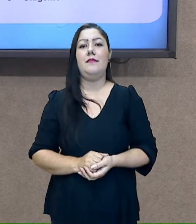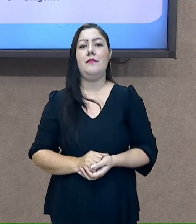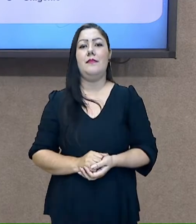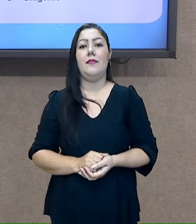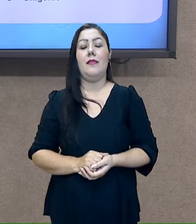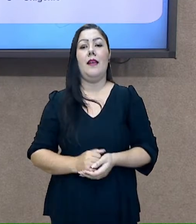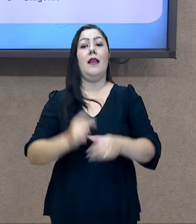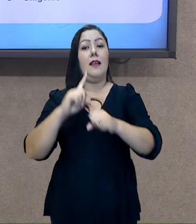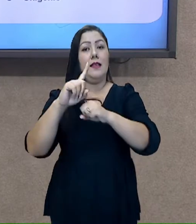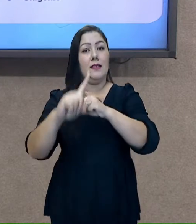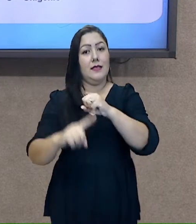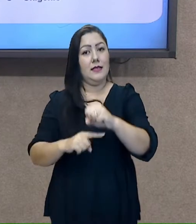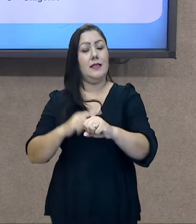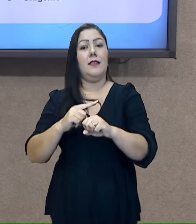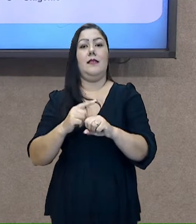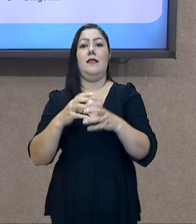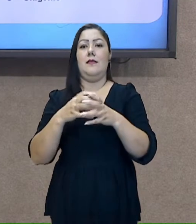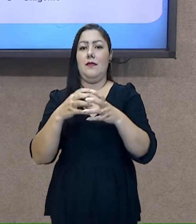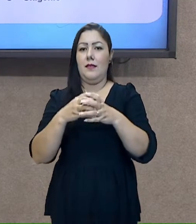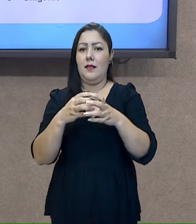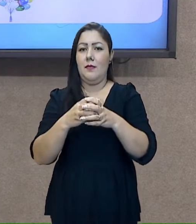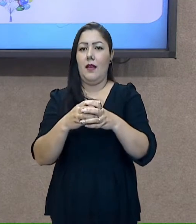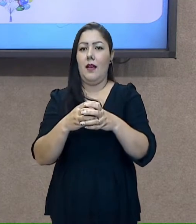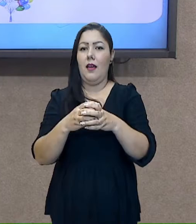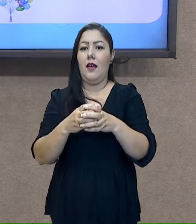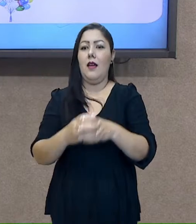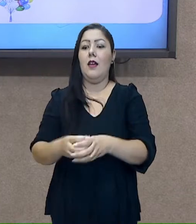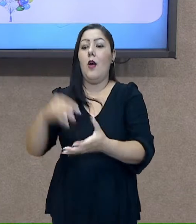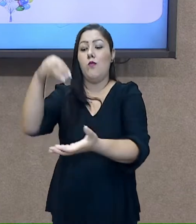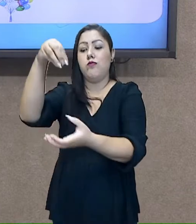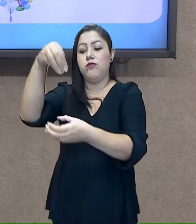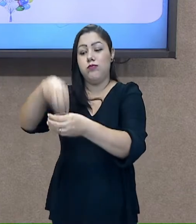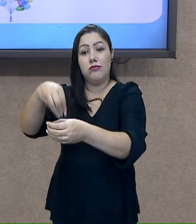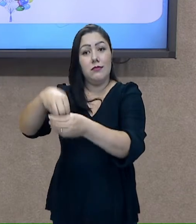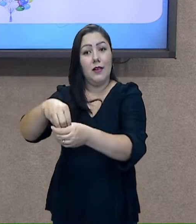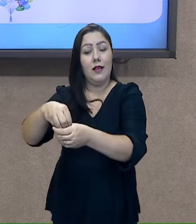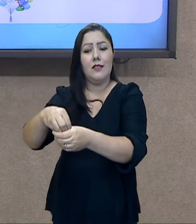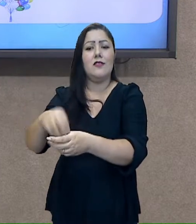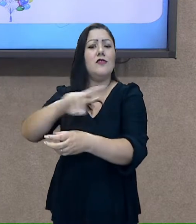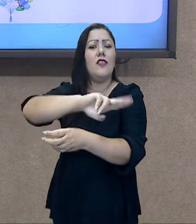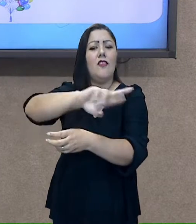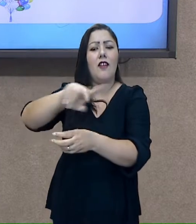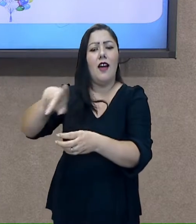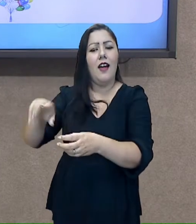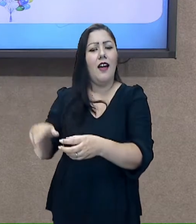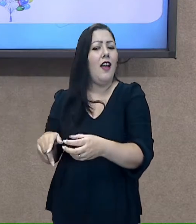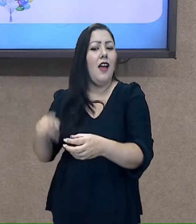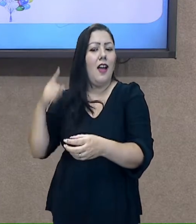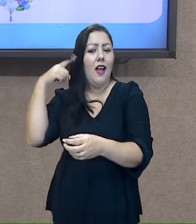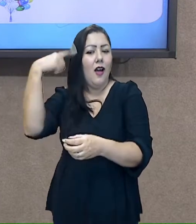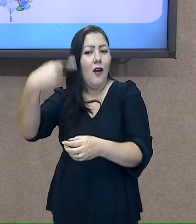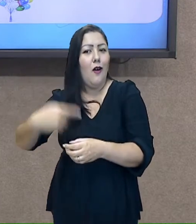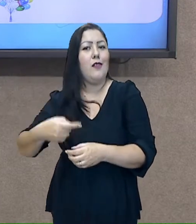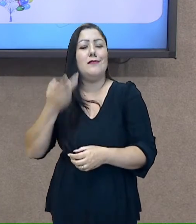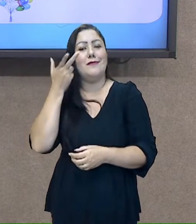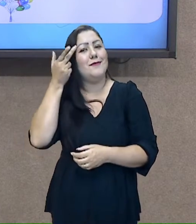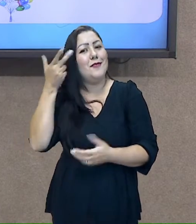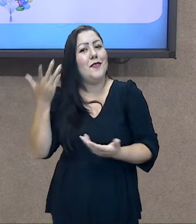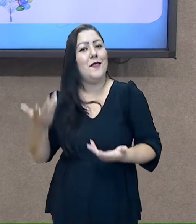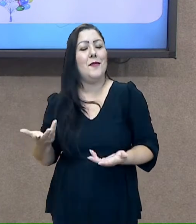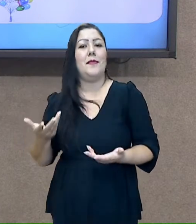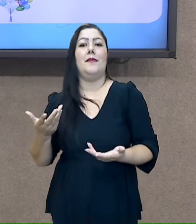estão presentes em muitas das substâncias que a gente utiliza no